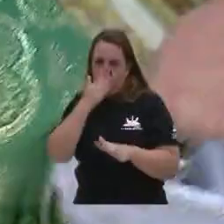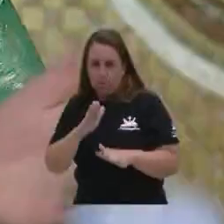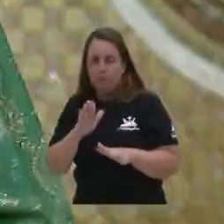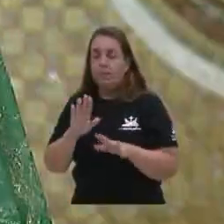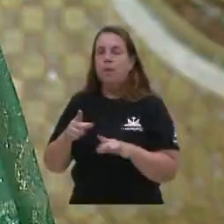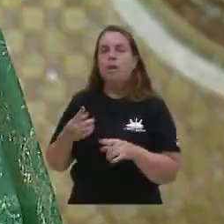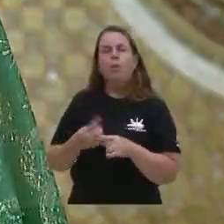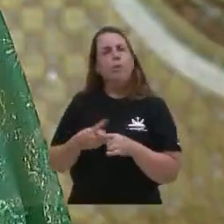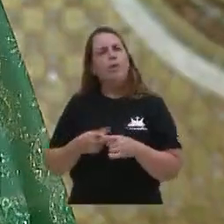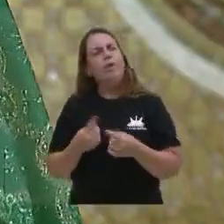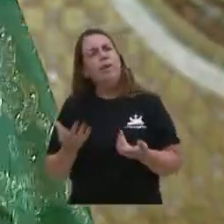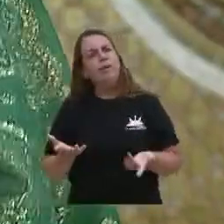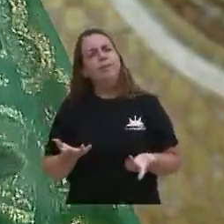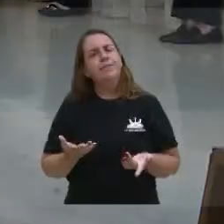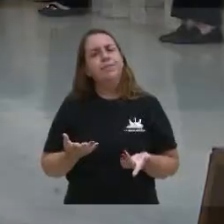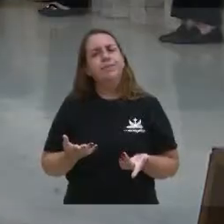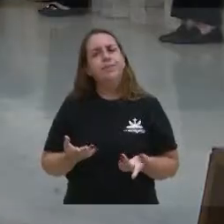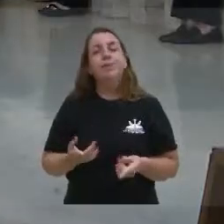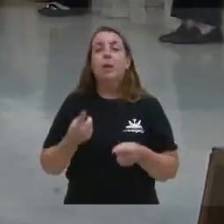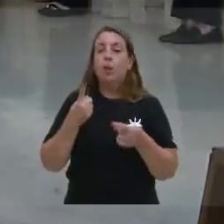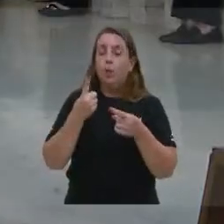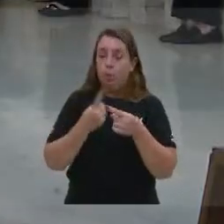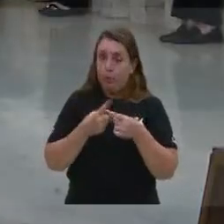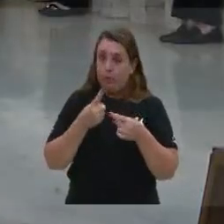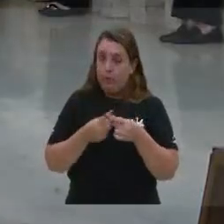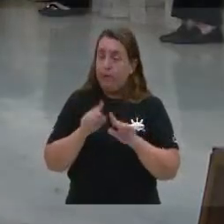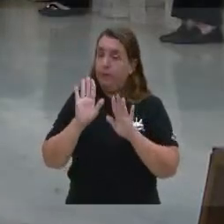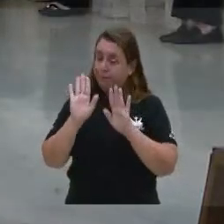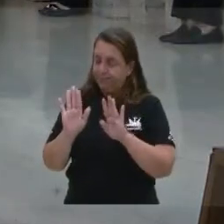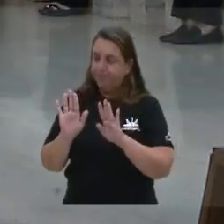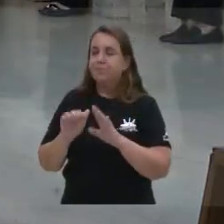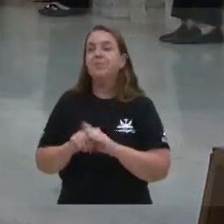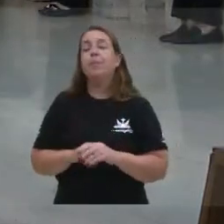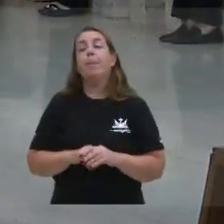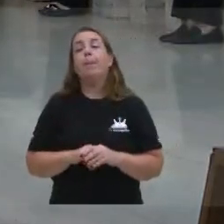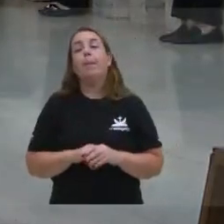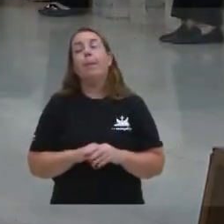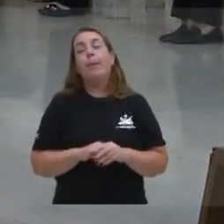Mas por quê? Porque segundo